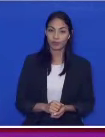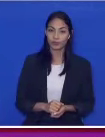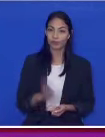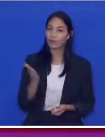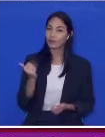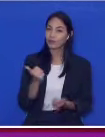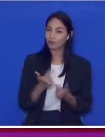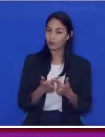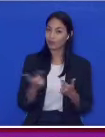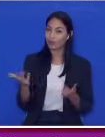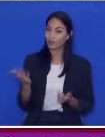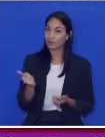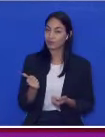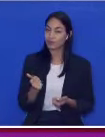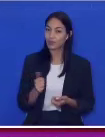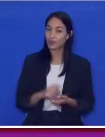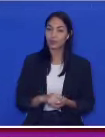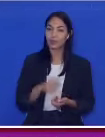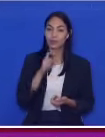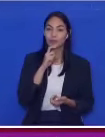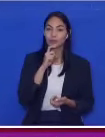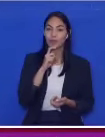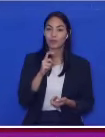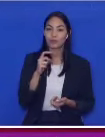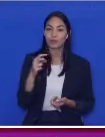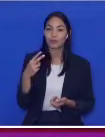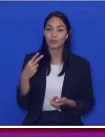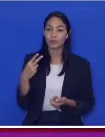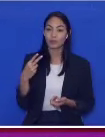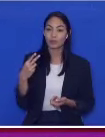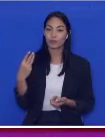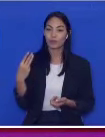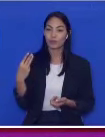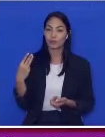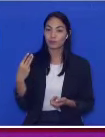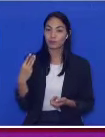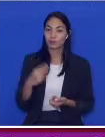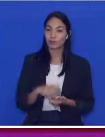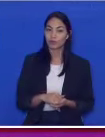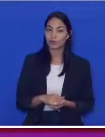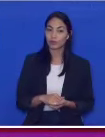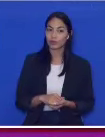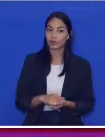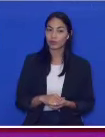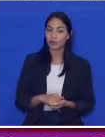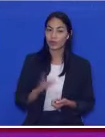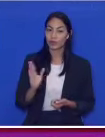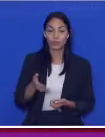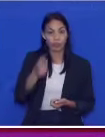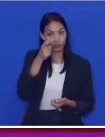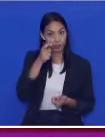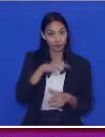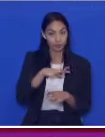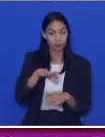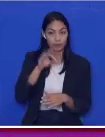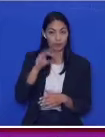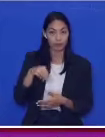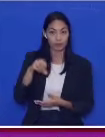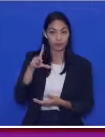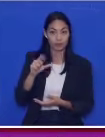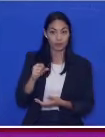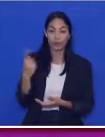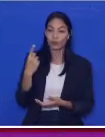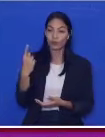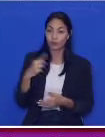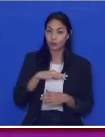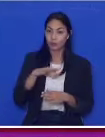Pode chamar que a sorte vem. Bola verde número 23. Verde 23. Já acompanhamos o sorteio da Mega Sena,